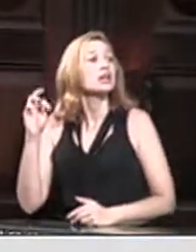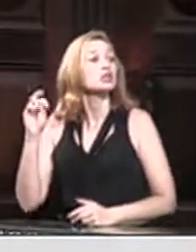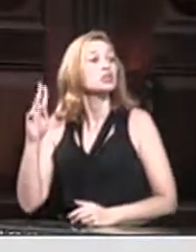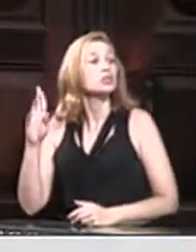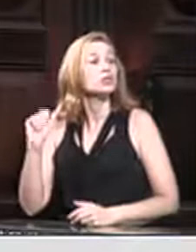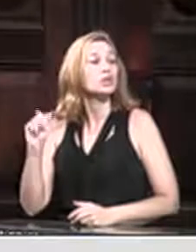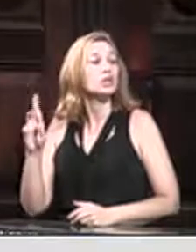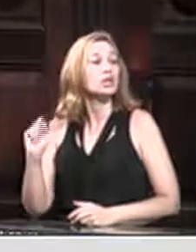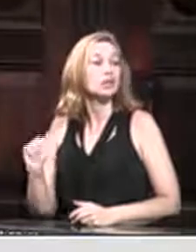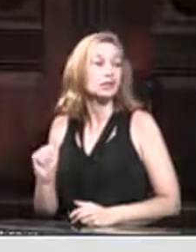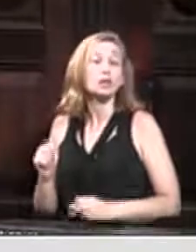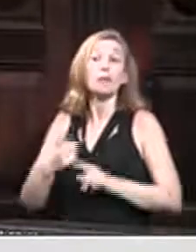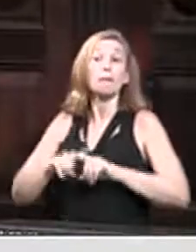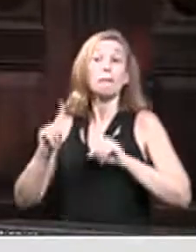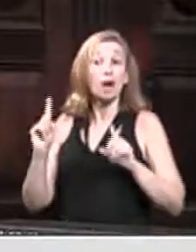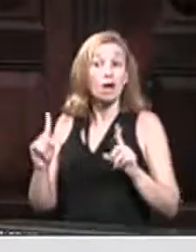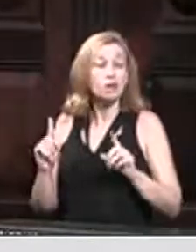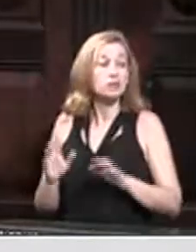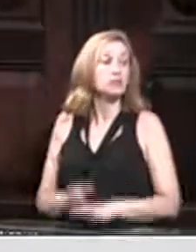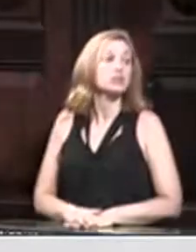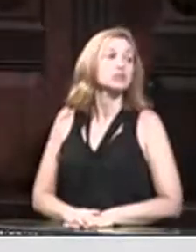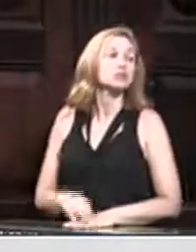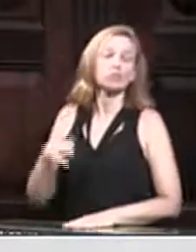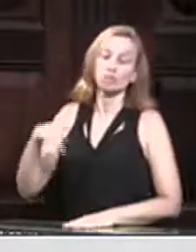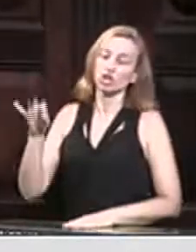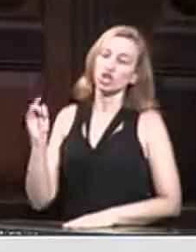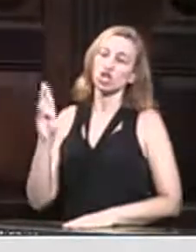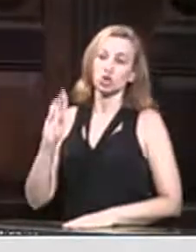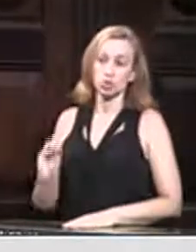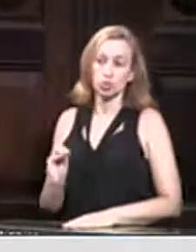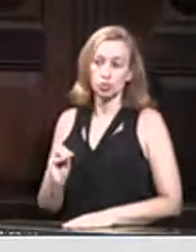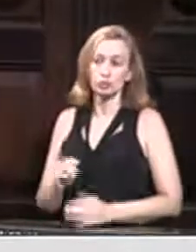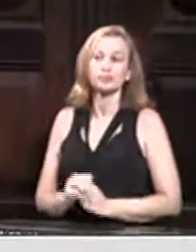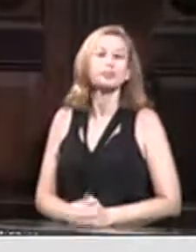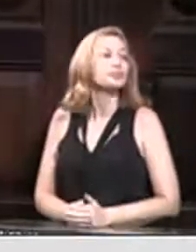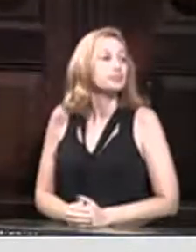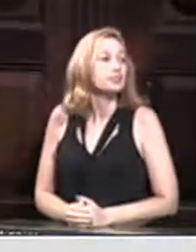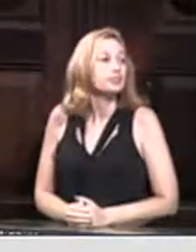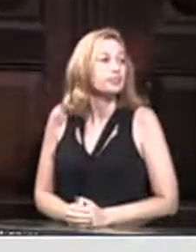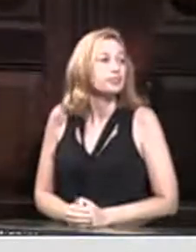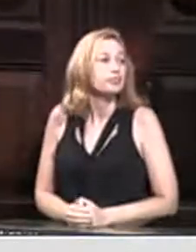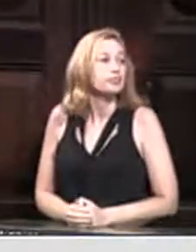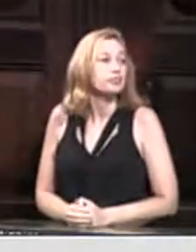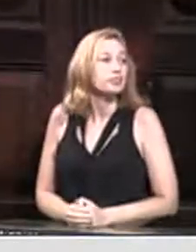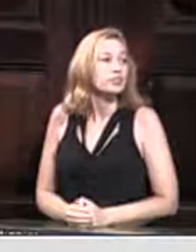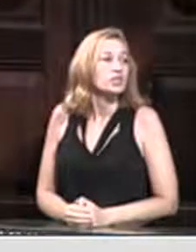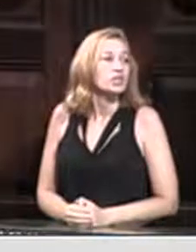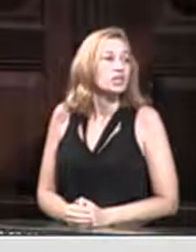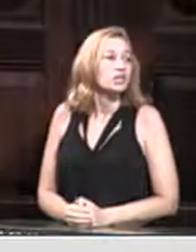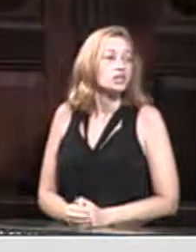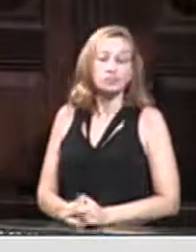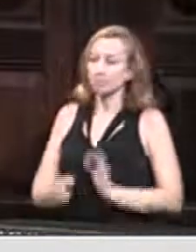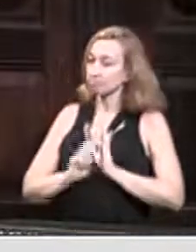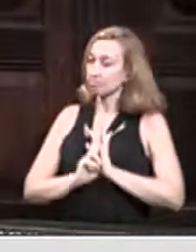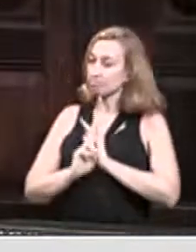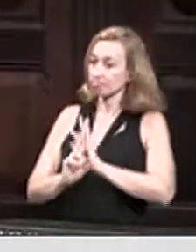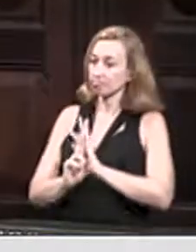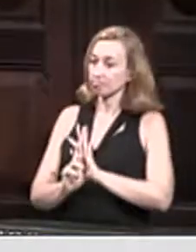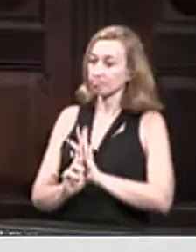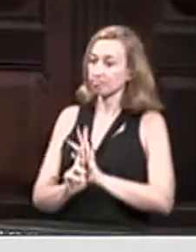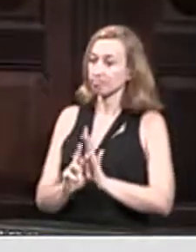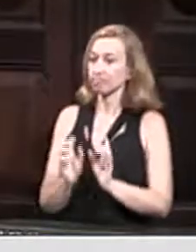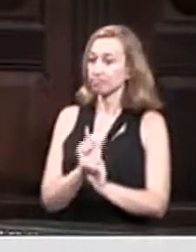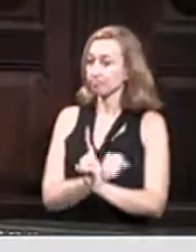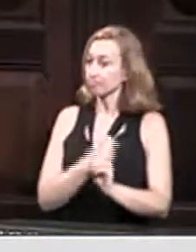Mas o ministro Luiz Roberto Barroso, que se apresenta diante dos olhos da